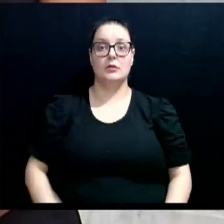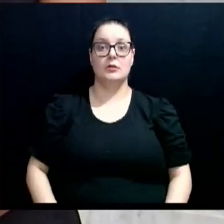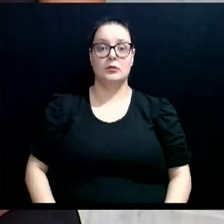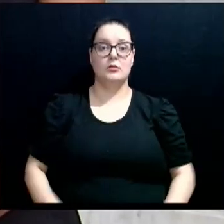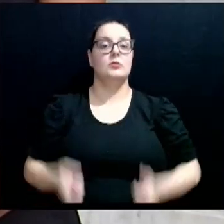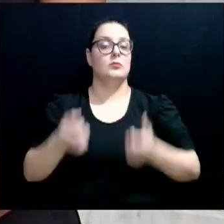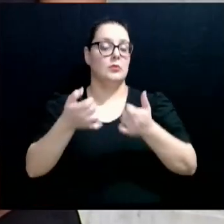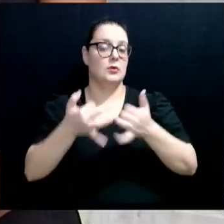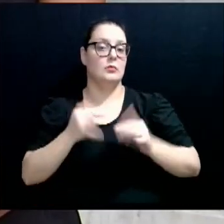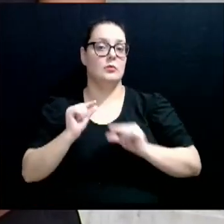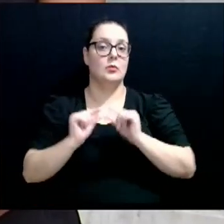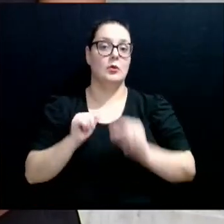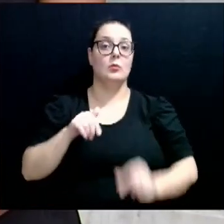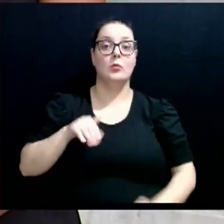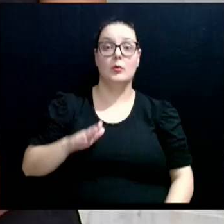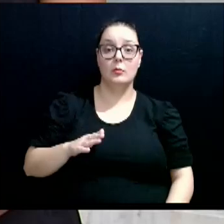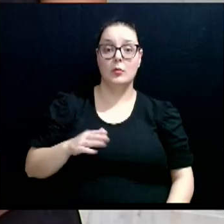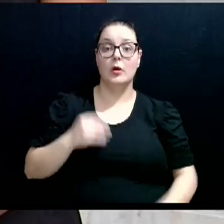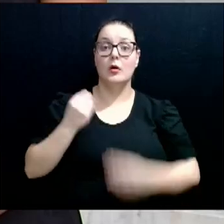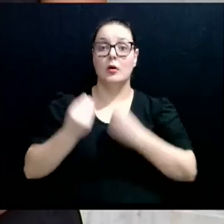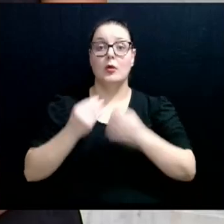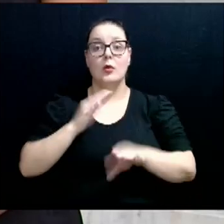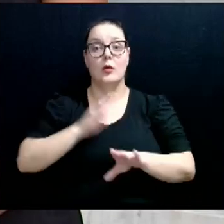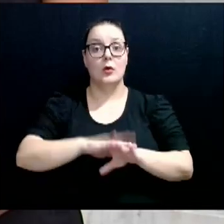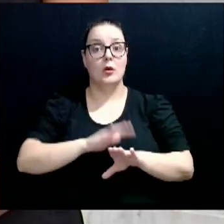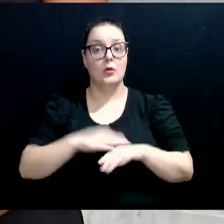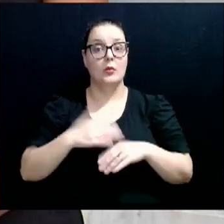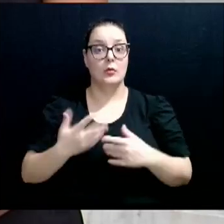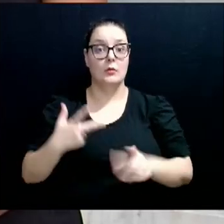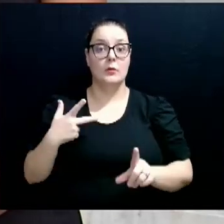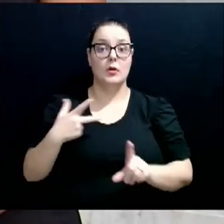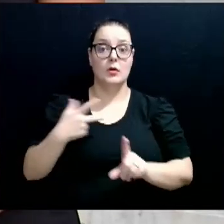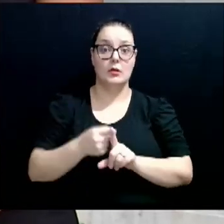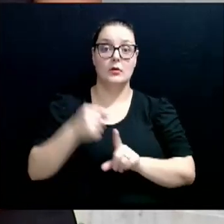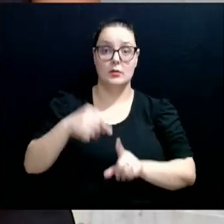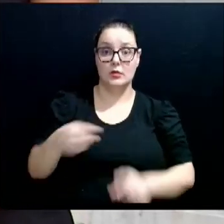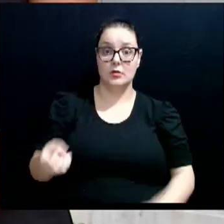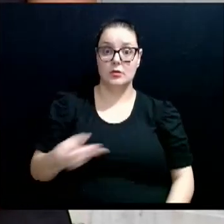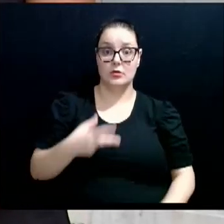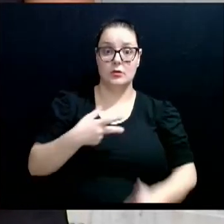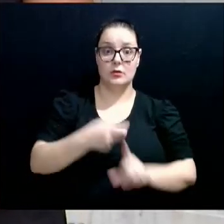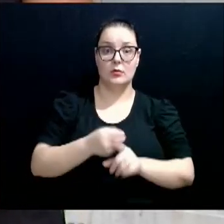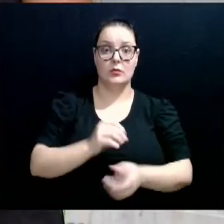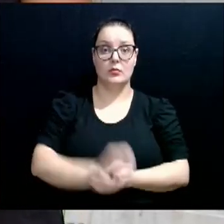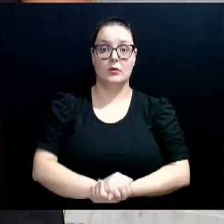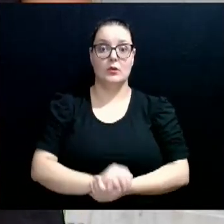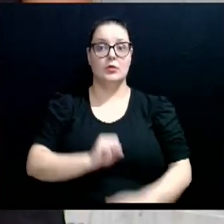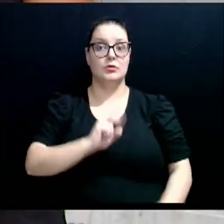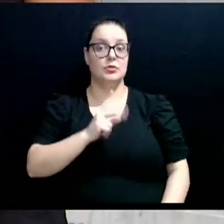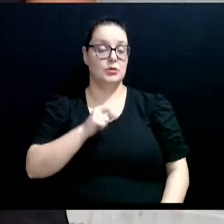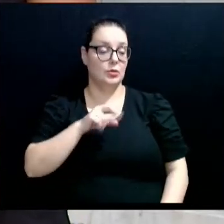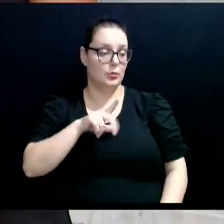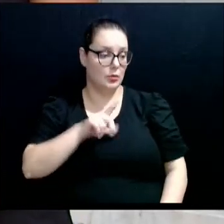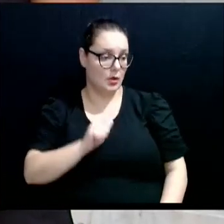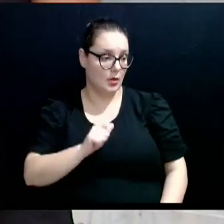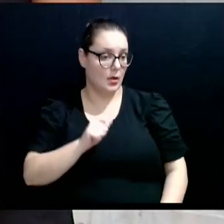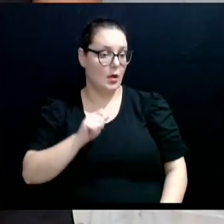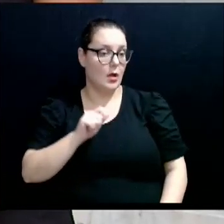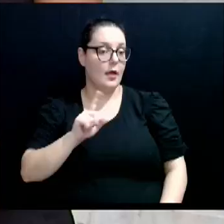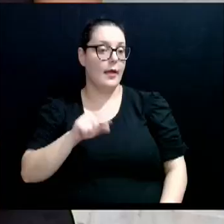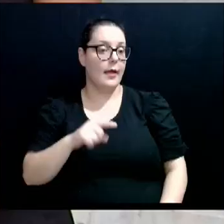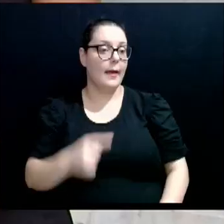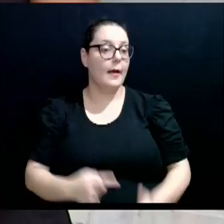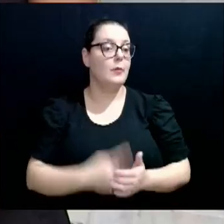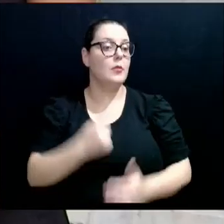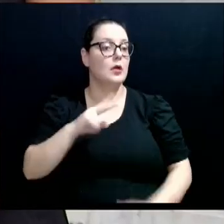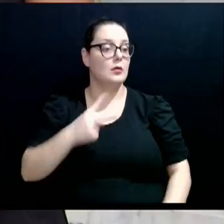mais sobre como está funcionando a vacinação deste novo imunizante. Shaula, é a primeira vez que esse imunizante fica disponível